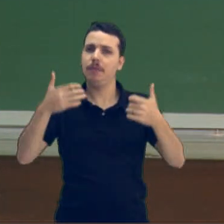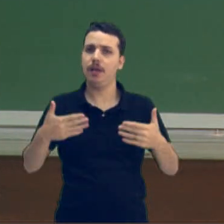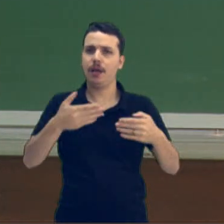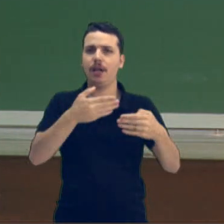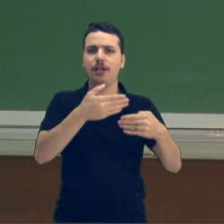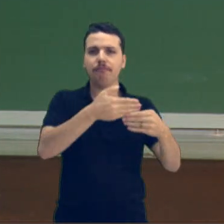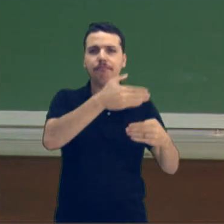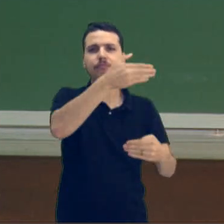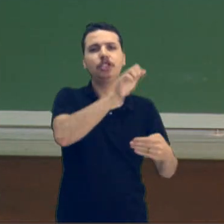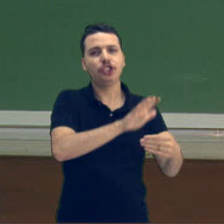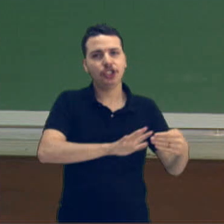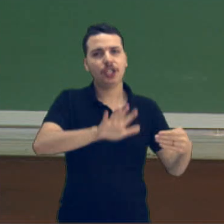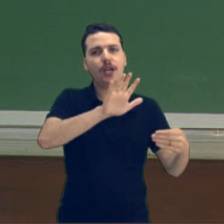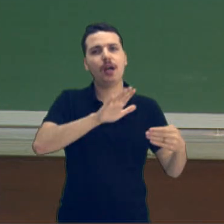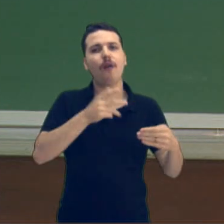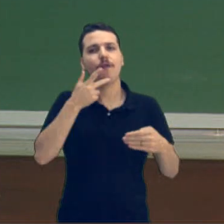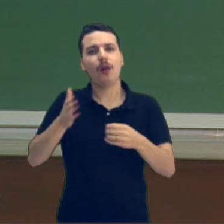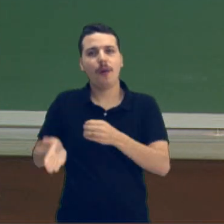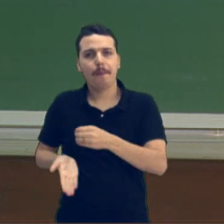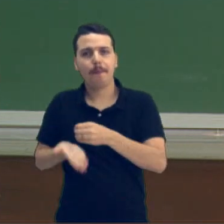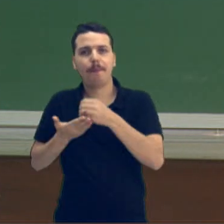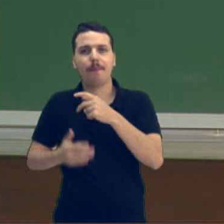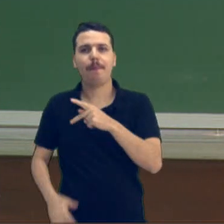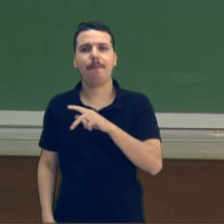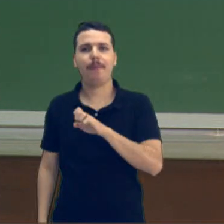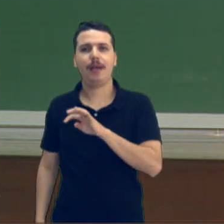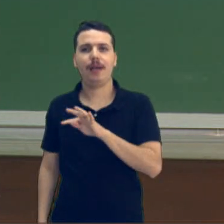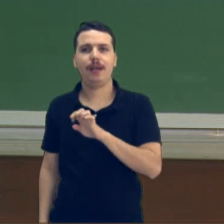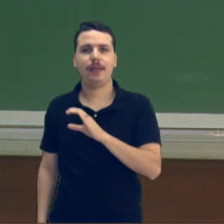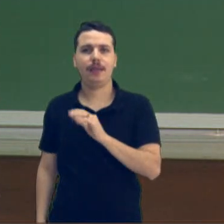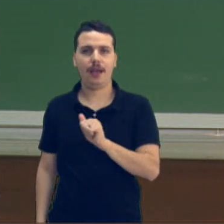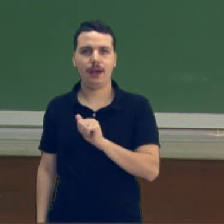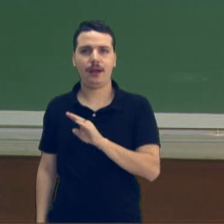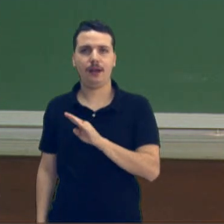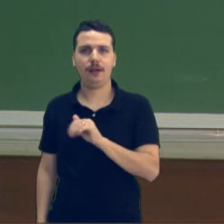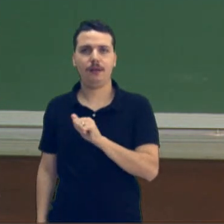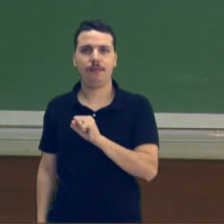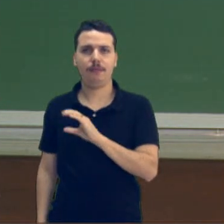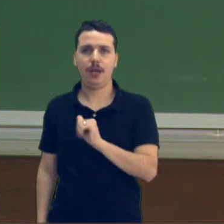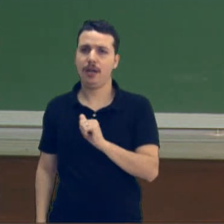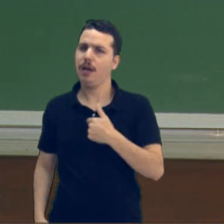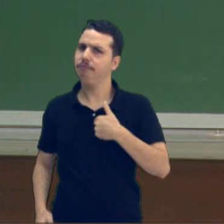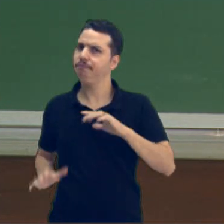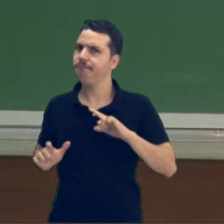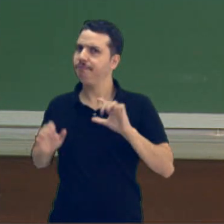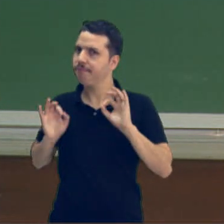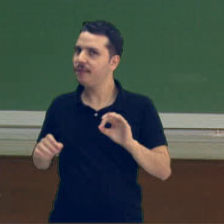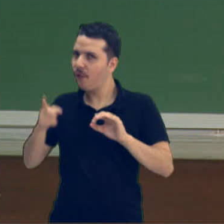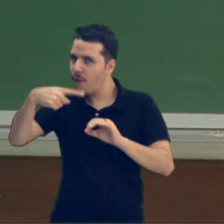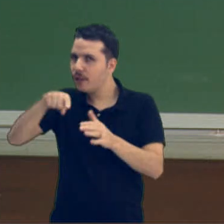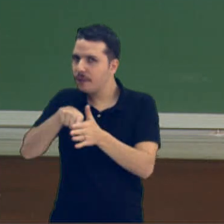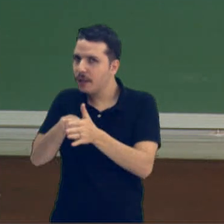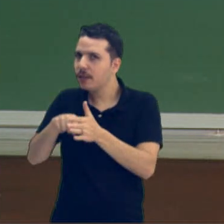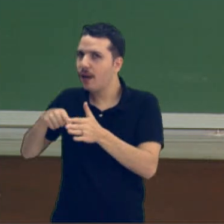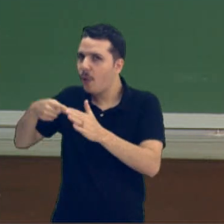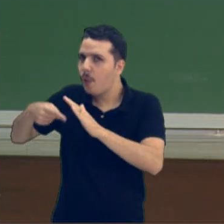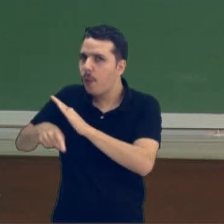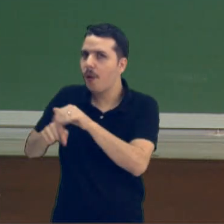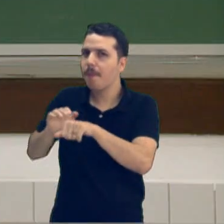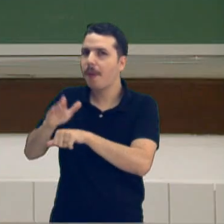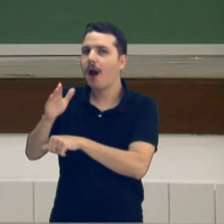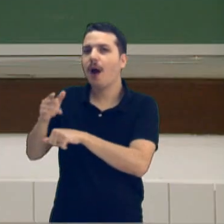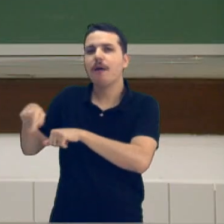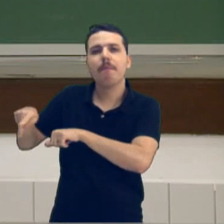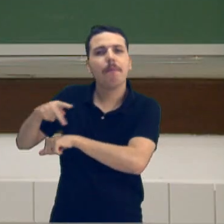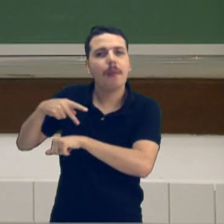no geral, falamos da peteca basca e eu tenho certeza que vocês vão pesquisar mais sobre isso, né? Que países